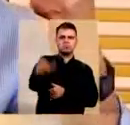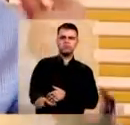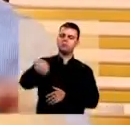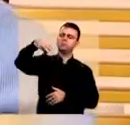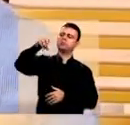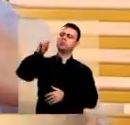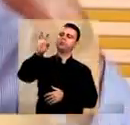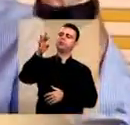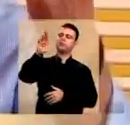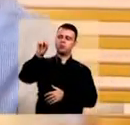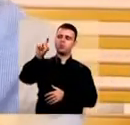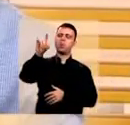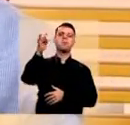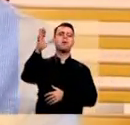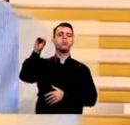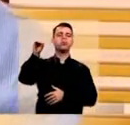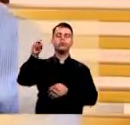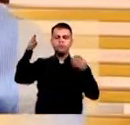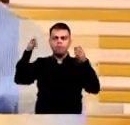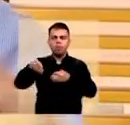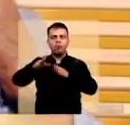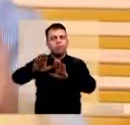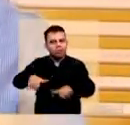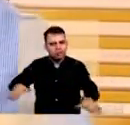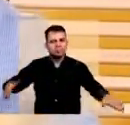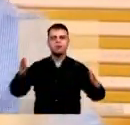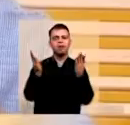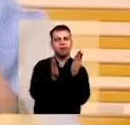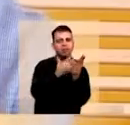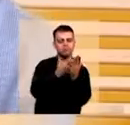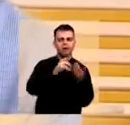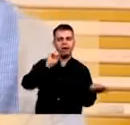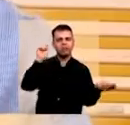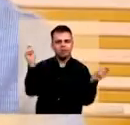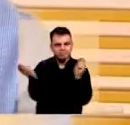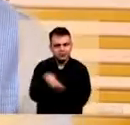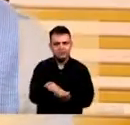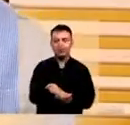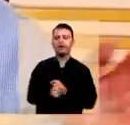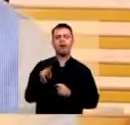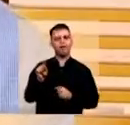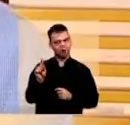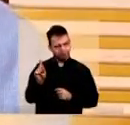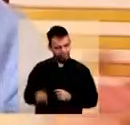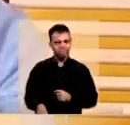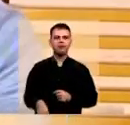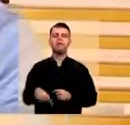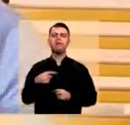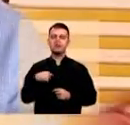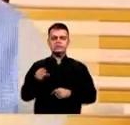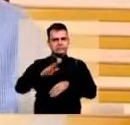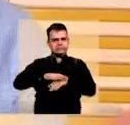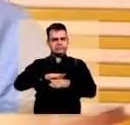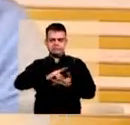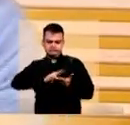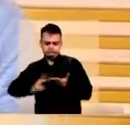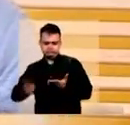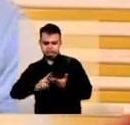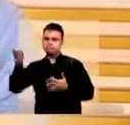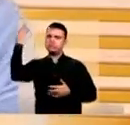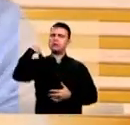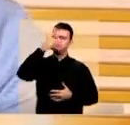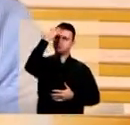brasileiro a pensar na educação da criança, em livros adaptados e tal. Então, ele pegou os clássicos e traduziu. Foi